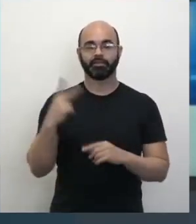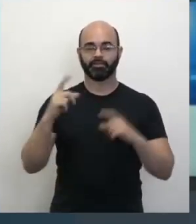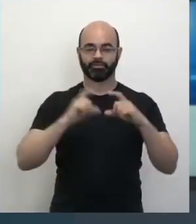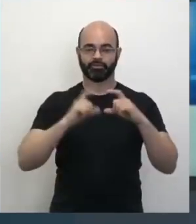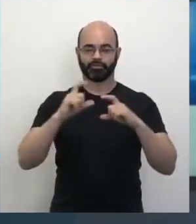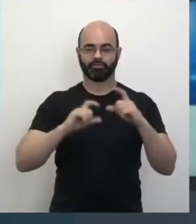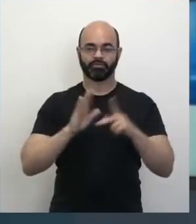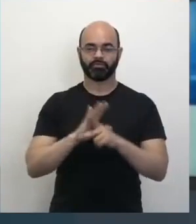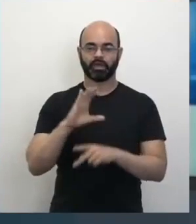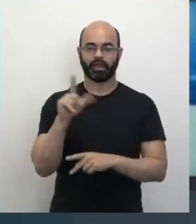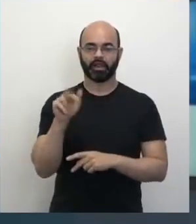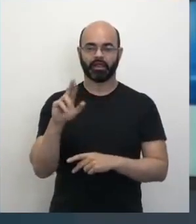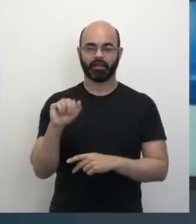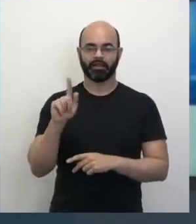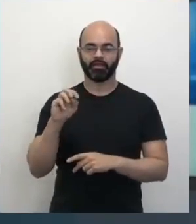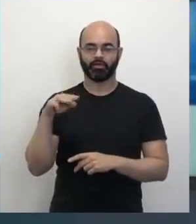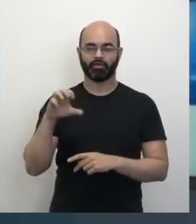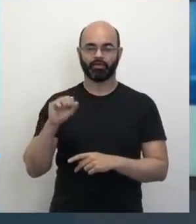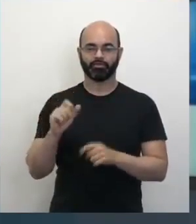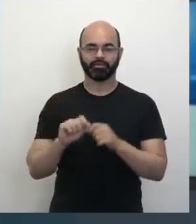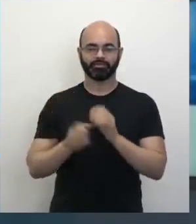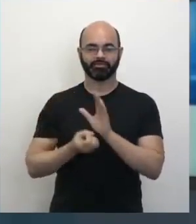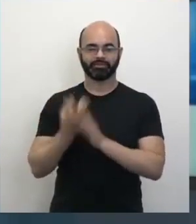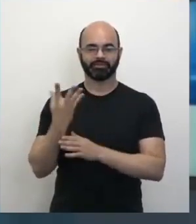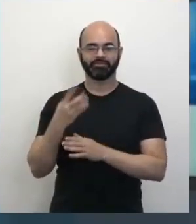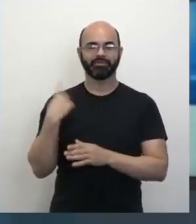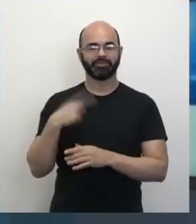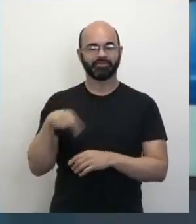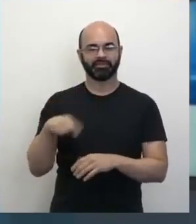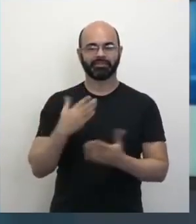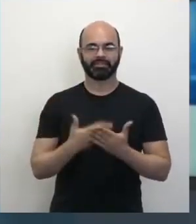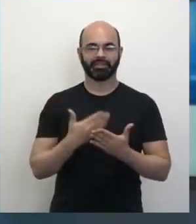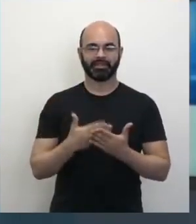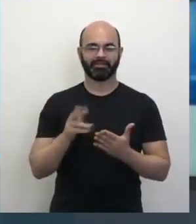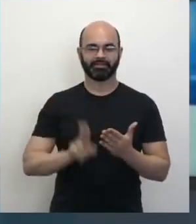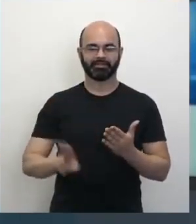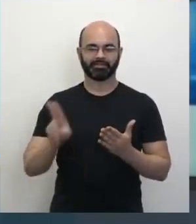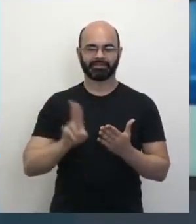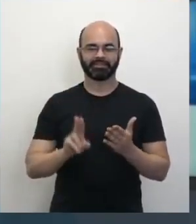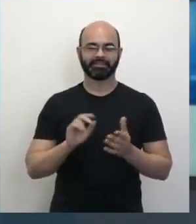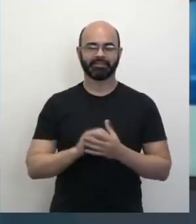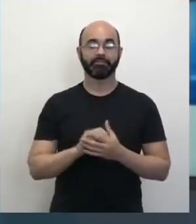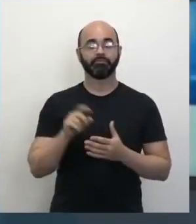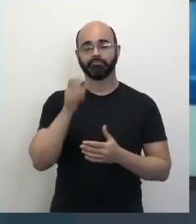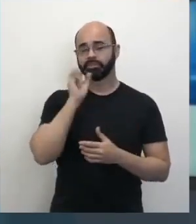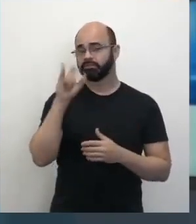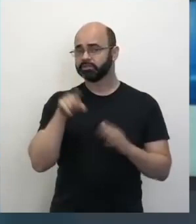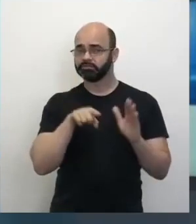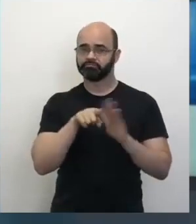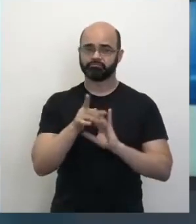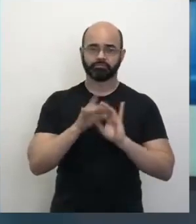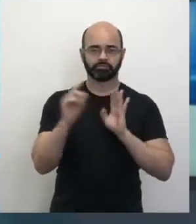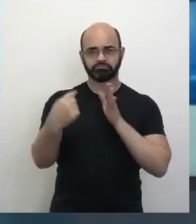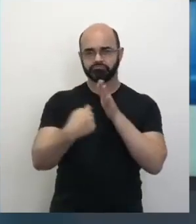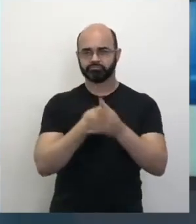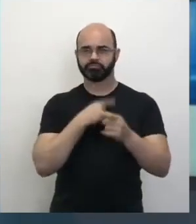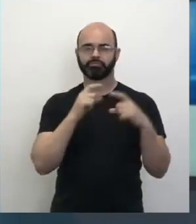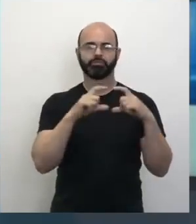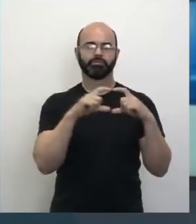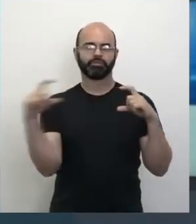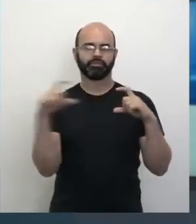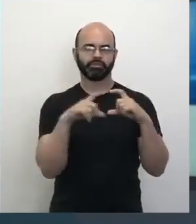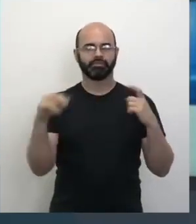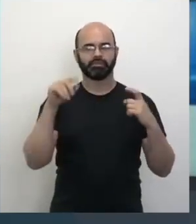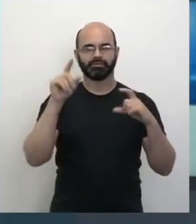são artistas, né, produção que nós usamos muito nas nossas aulas. E se você tiver já alguma pergunta para fazer nessa questão aí de tirinha, de